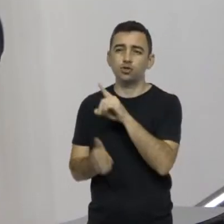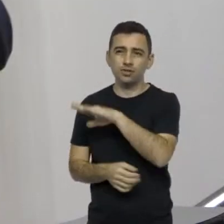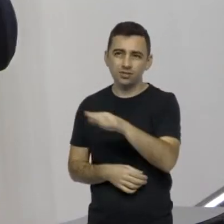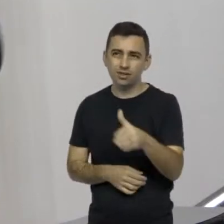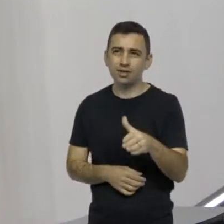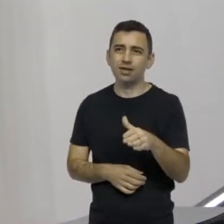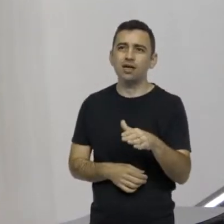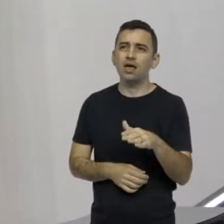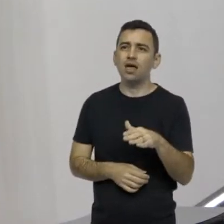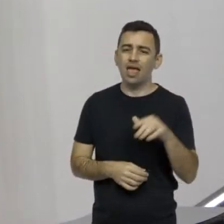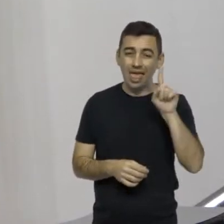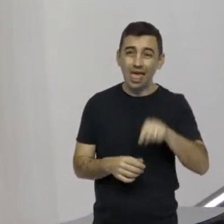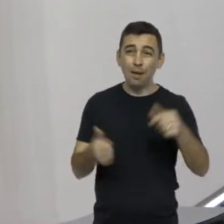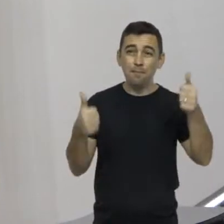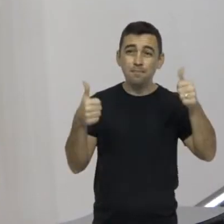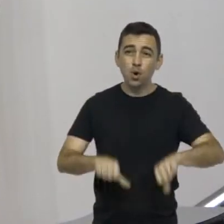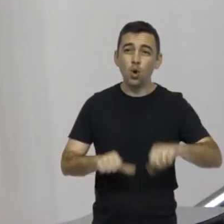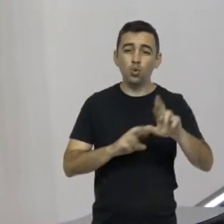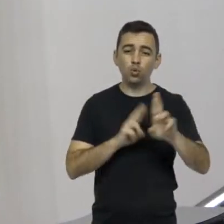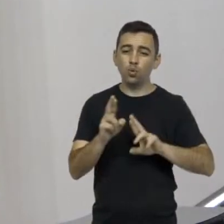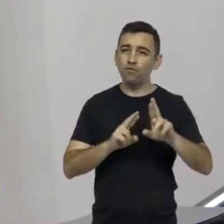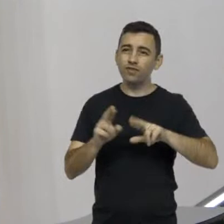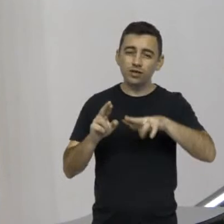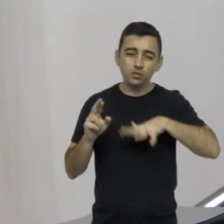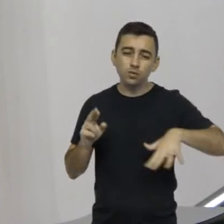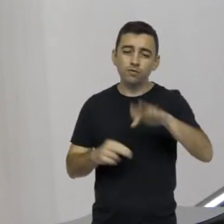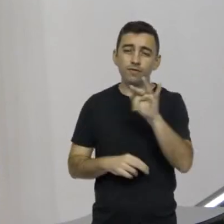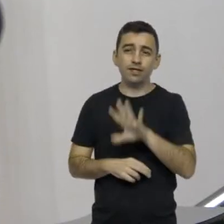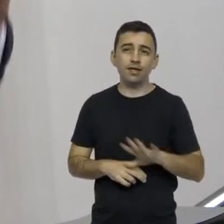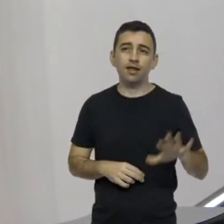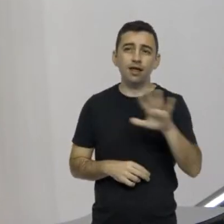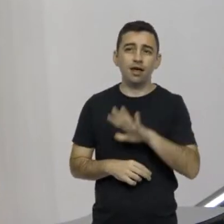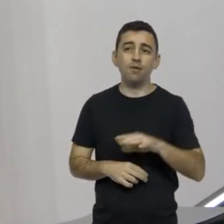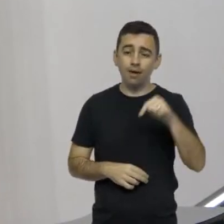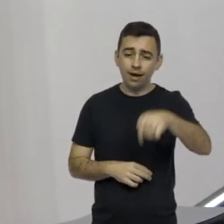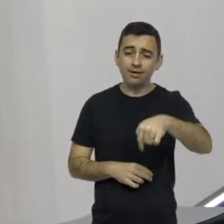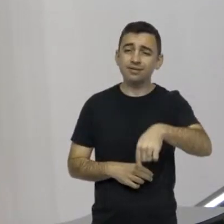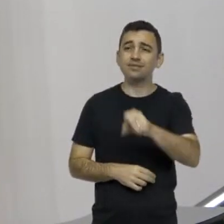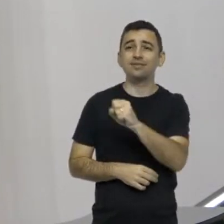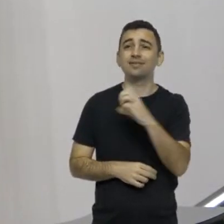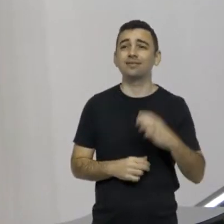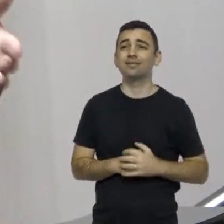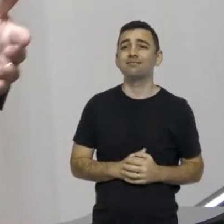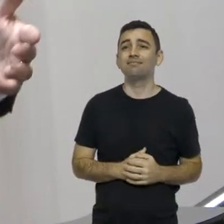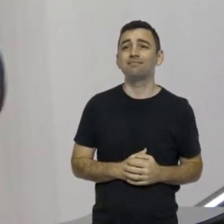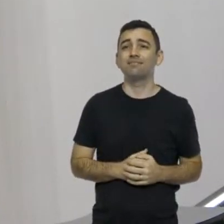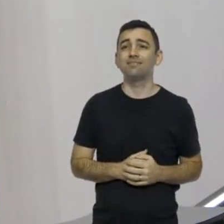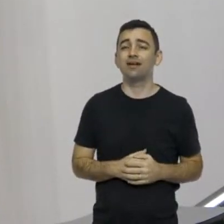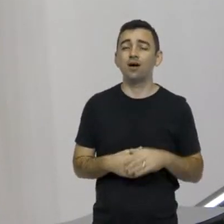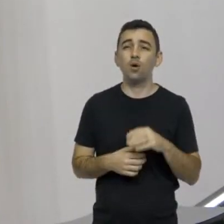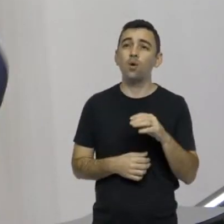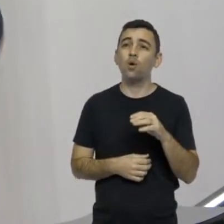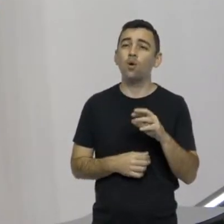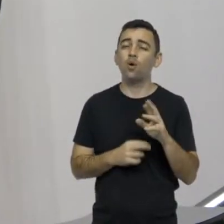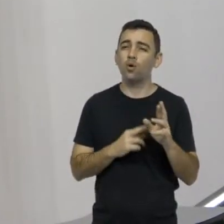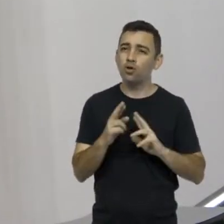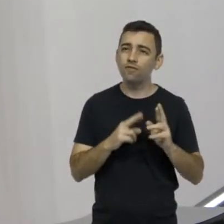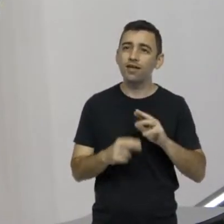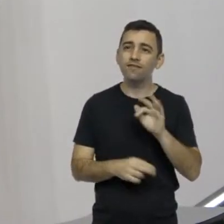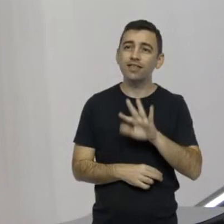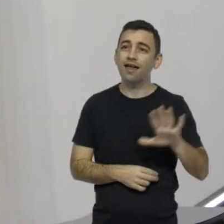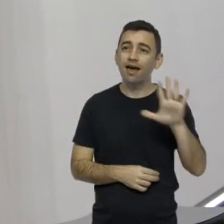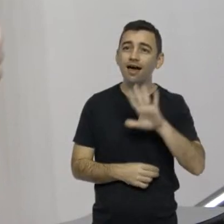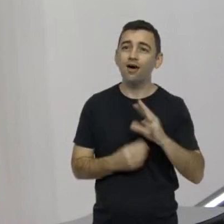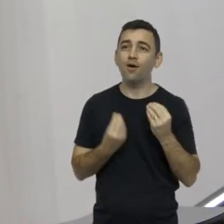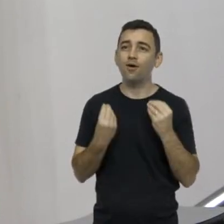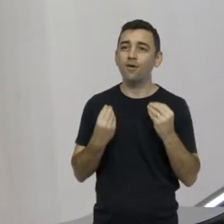classificada como a pior rodovia federal, aqui em Santa Catarina, rodovia federal. Aí não chegam